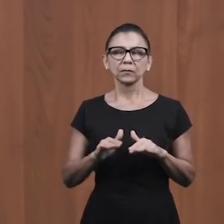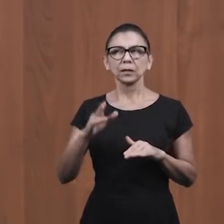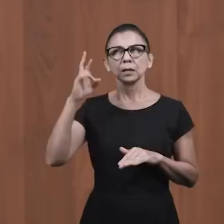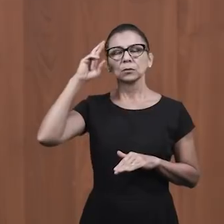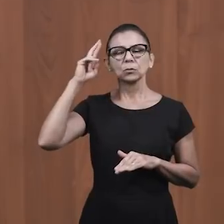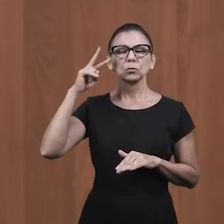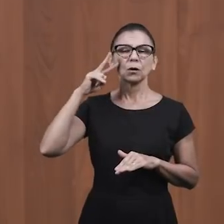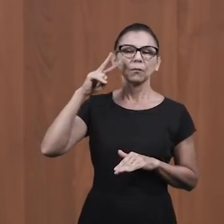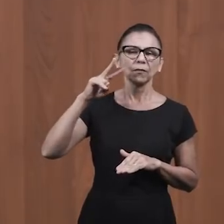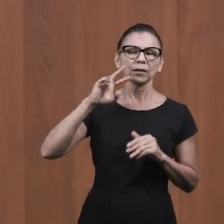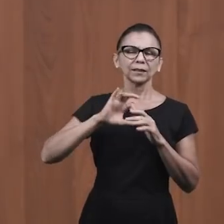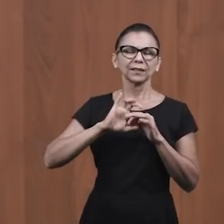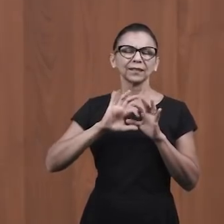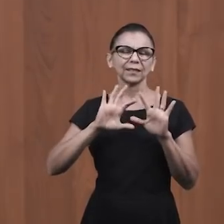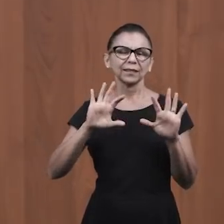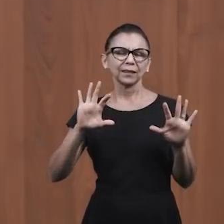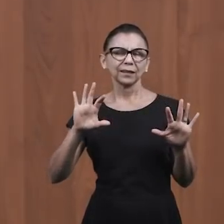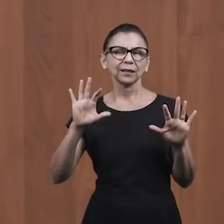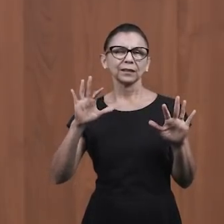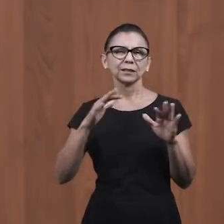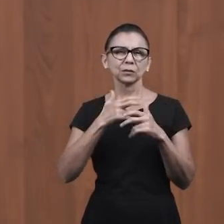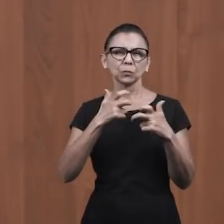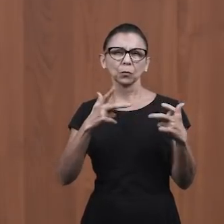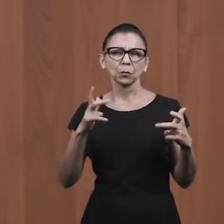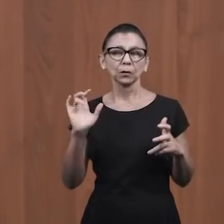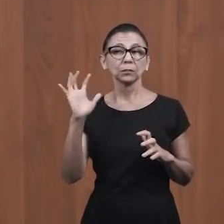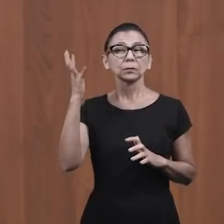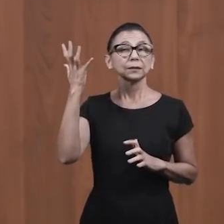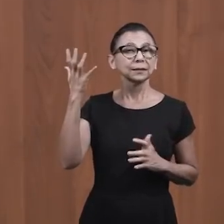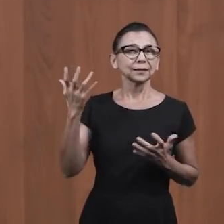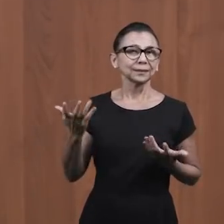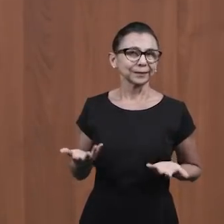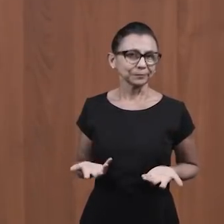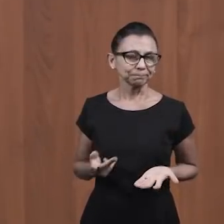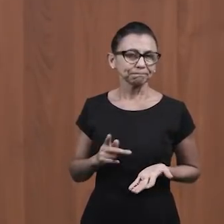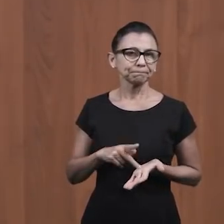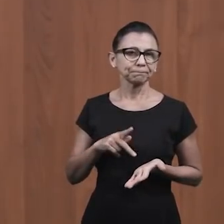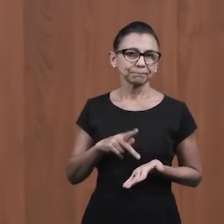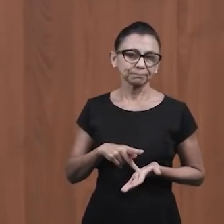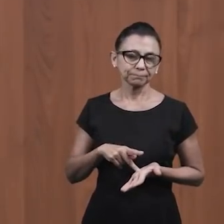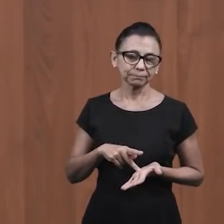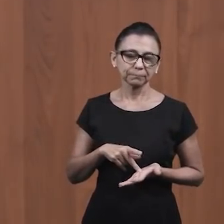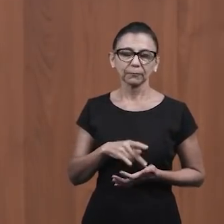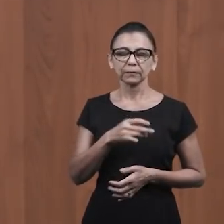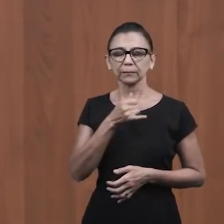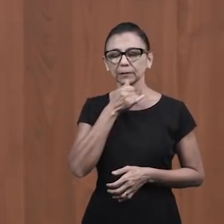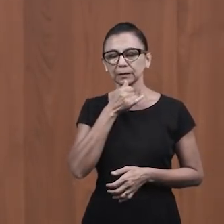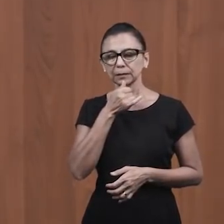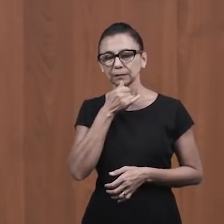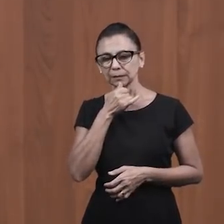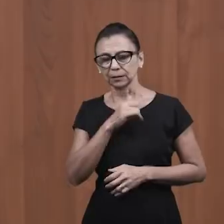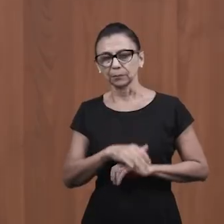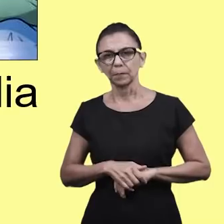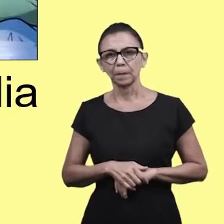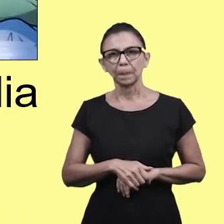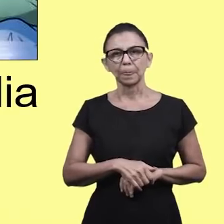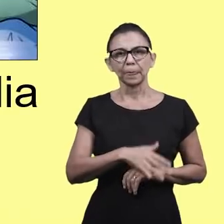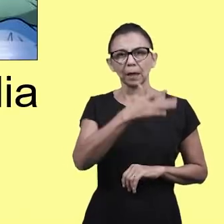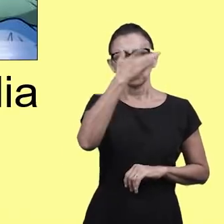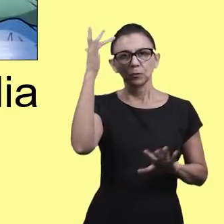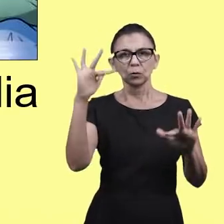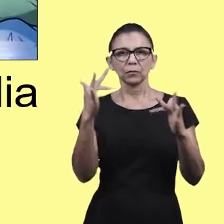motivo para ter medo. Ele mesmo nos disse isto. Está escrito no livro de Salmos 91,